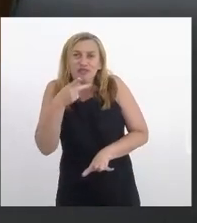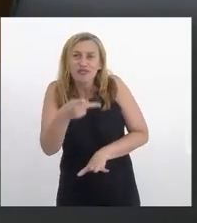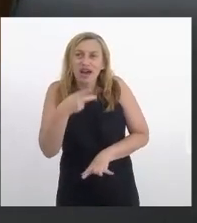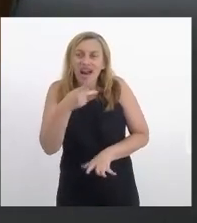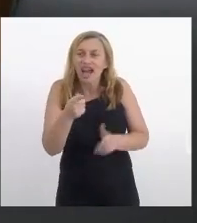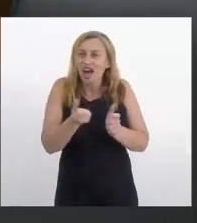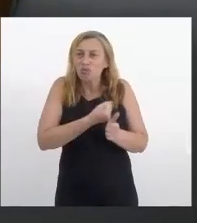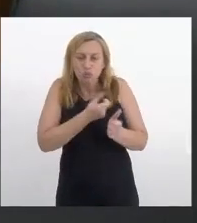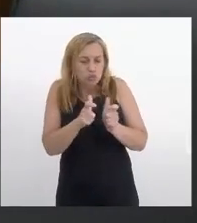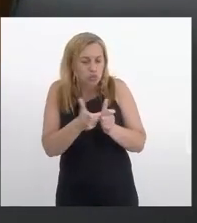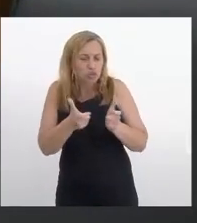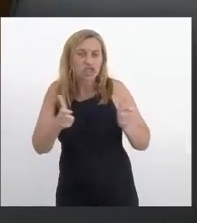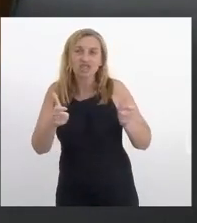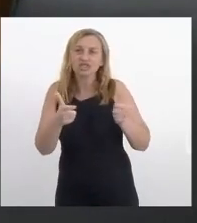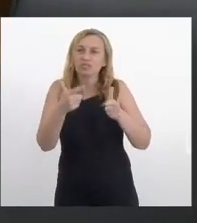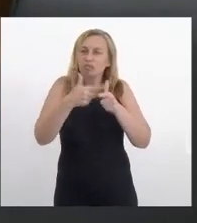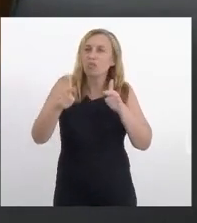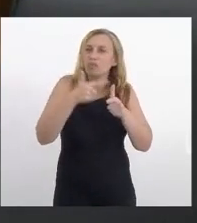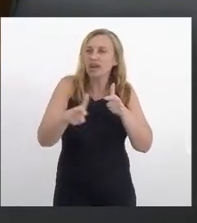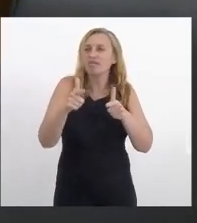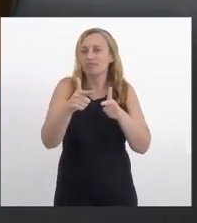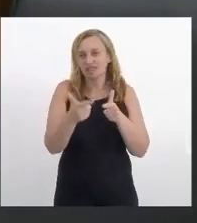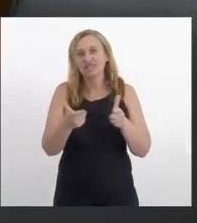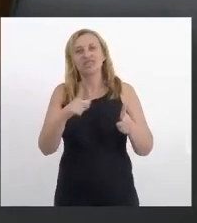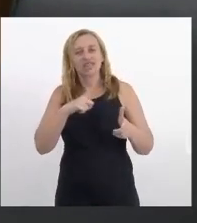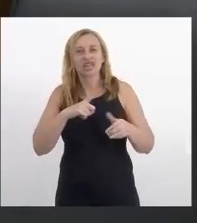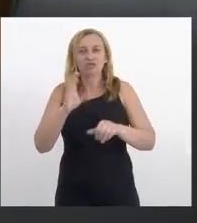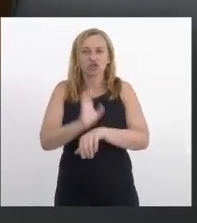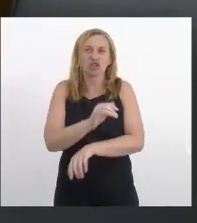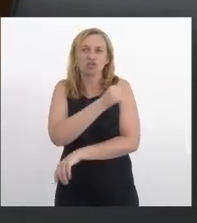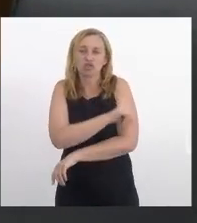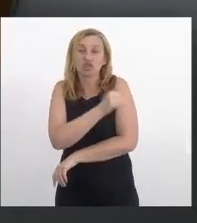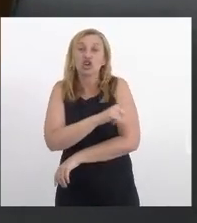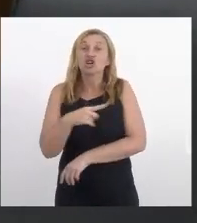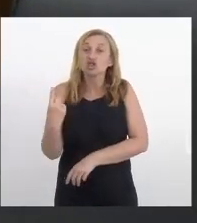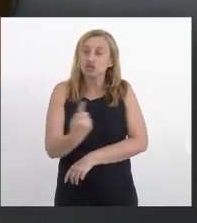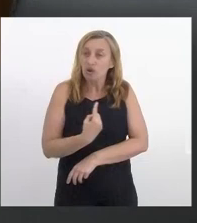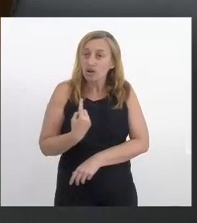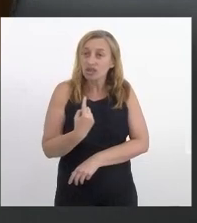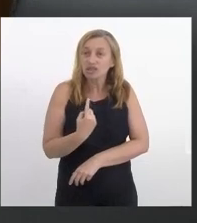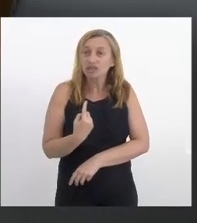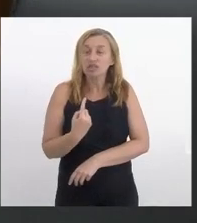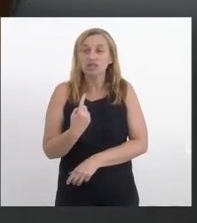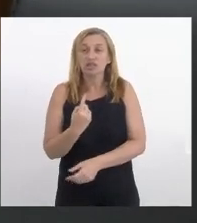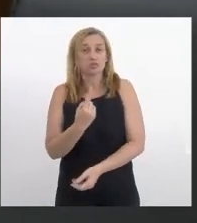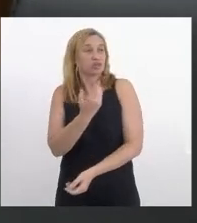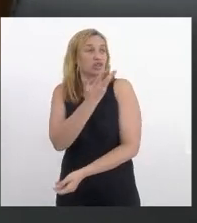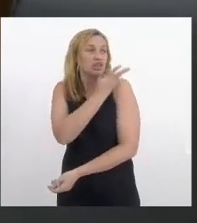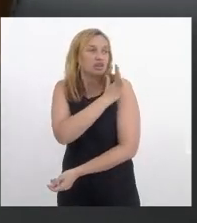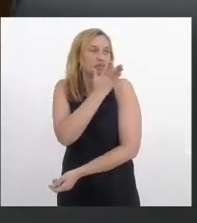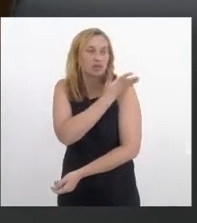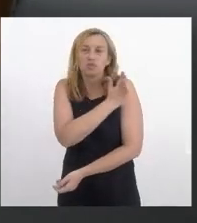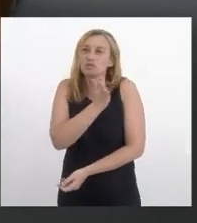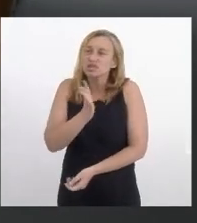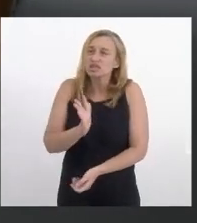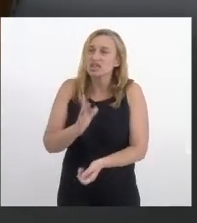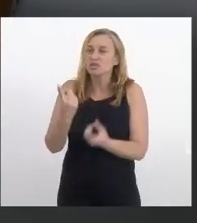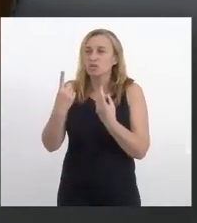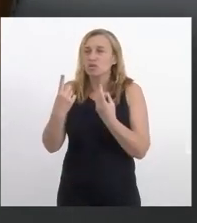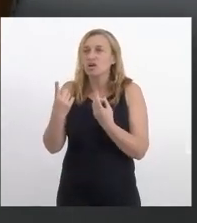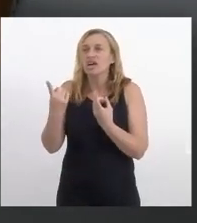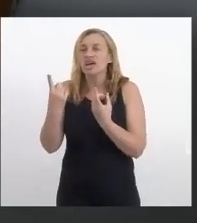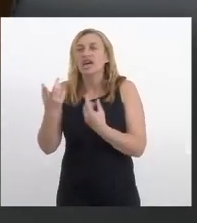o tamanho do problema que vive o Estado do Rio de Janeiro. Nós estamos diante de racismo religioso.